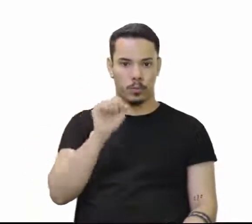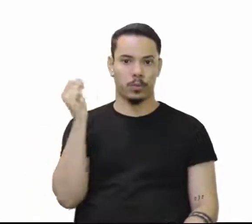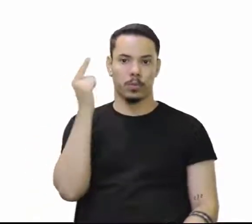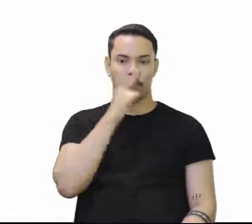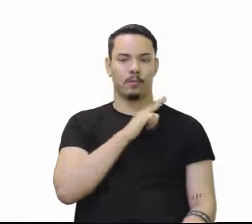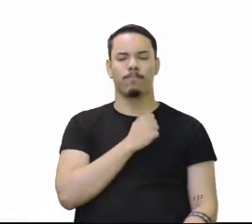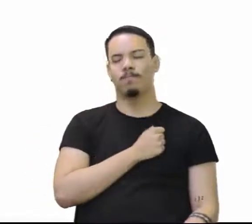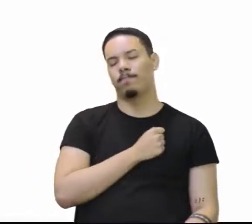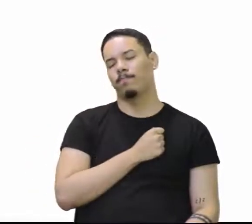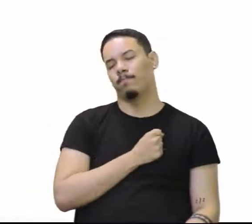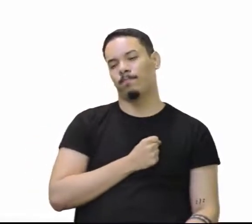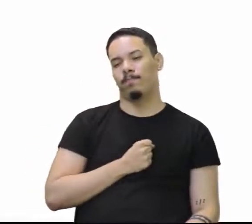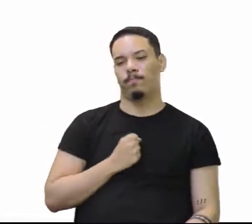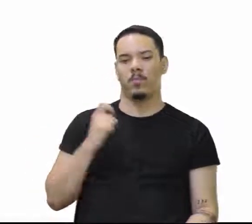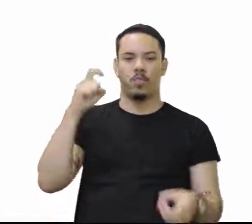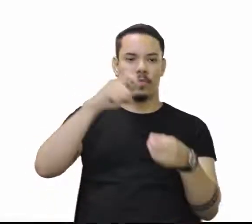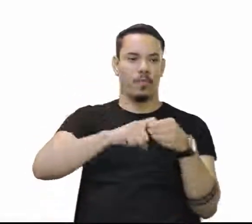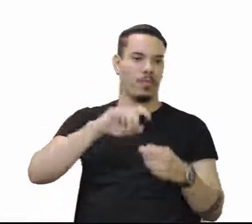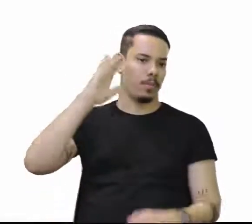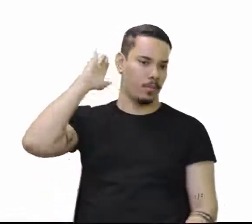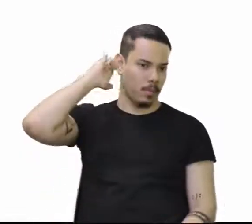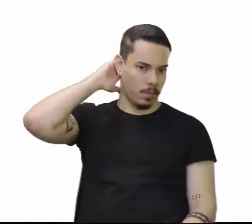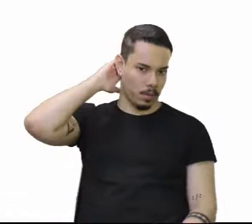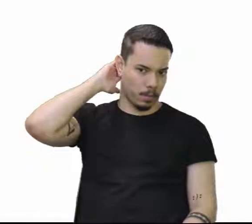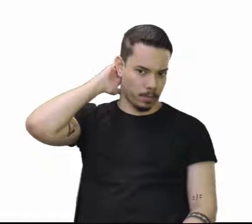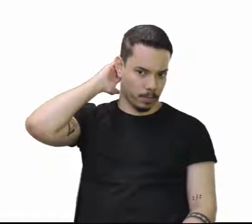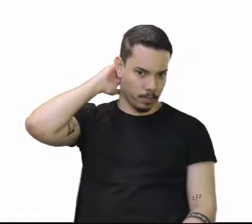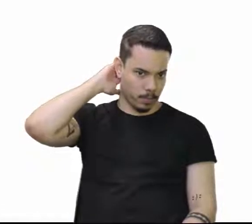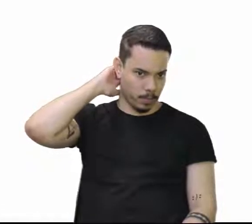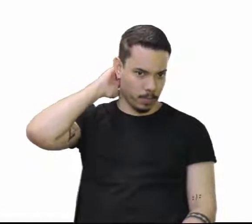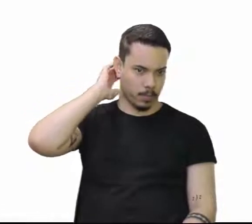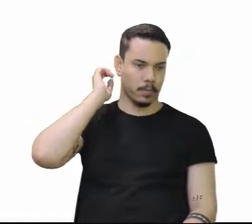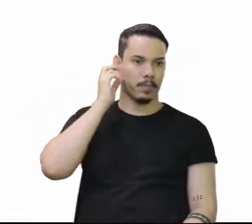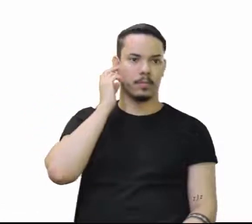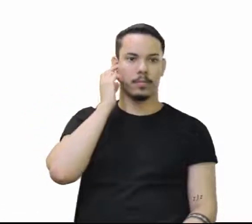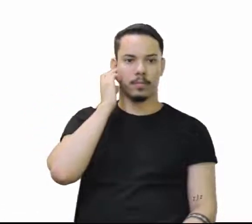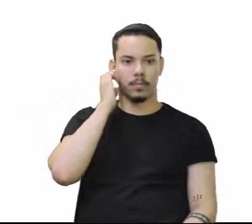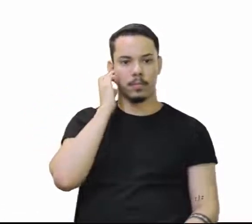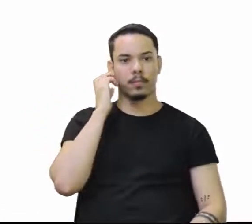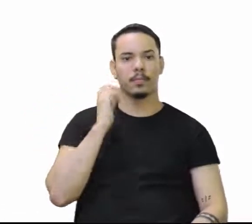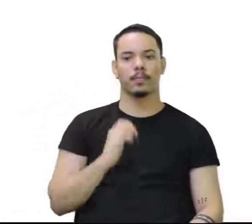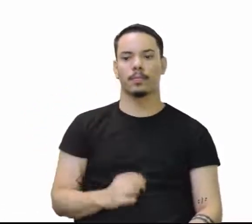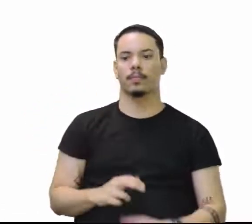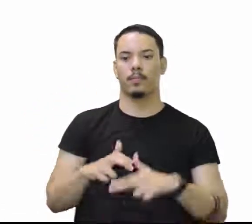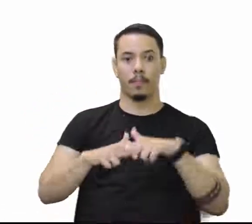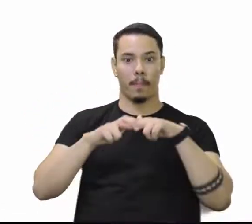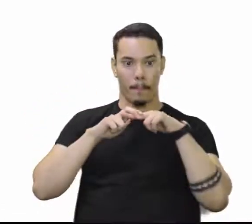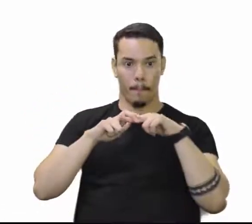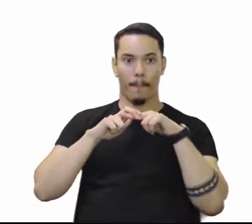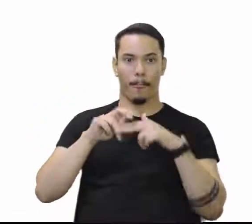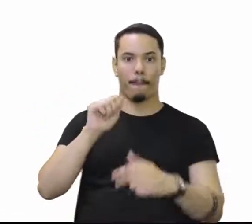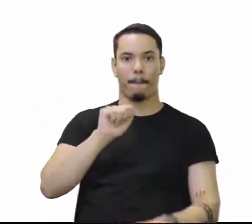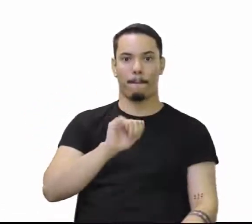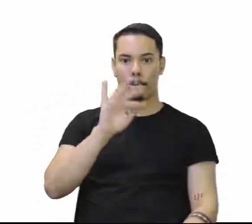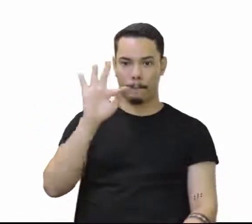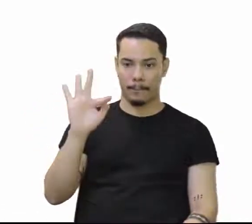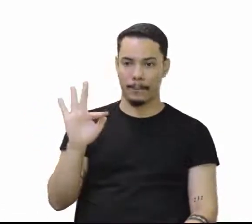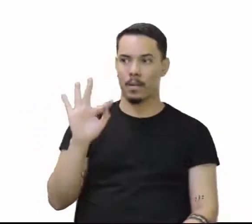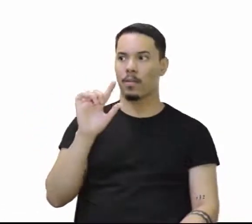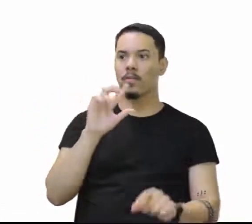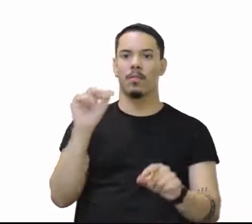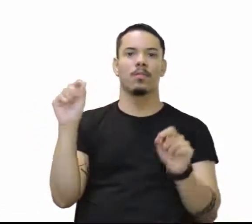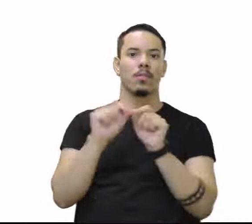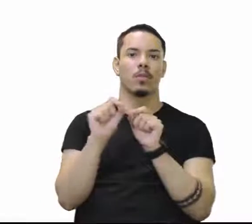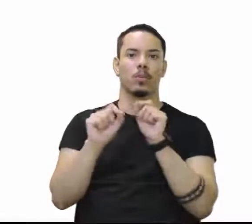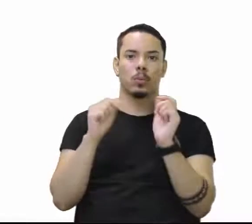pela saudade, retorna a Belém. Vai retornar a Belém. Então, Aloysio, ele vai